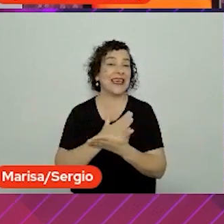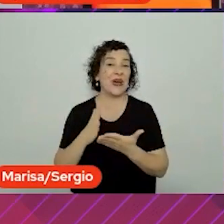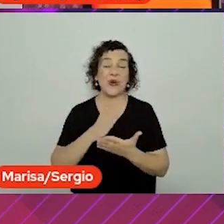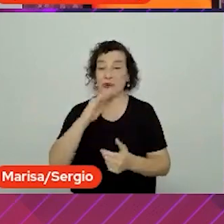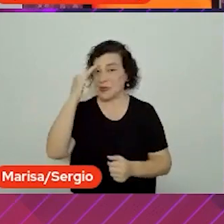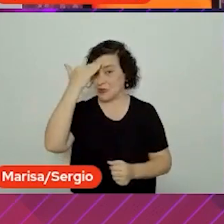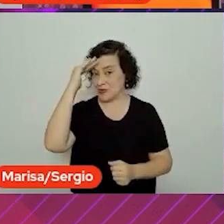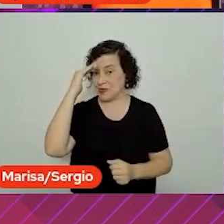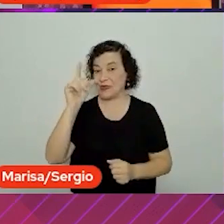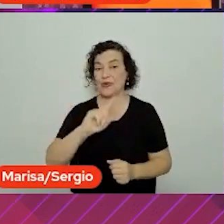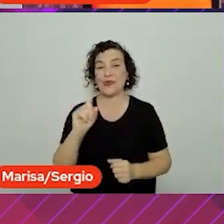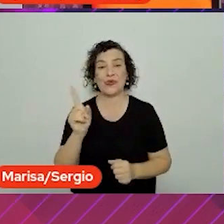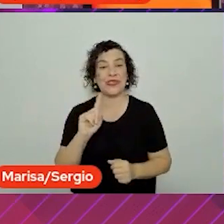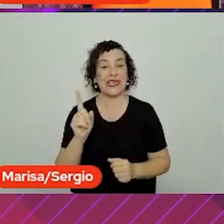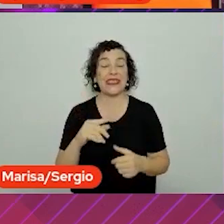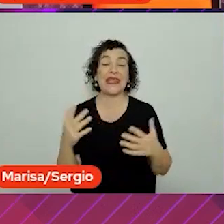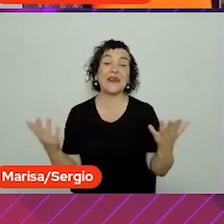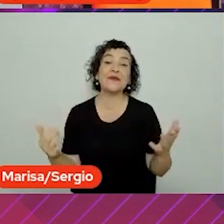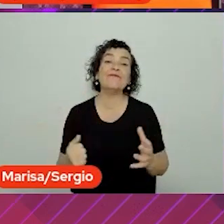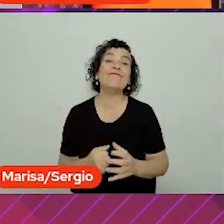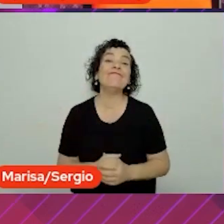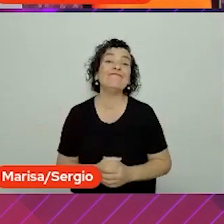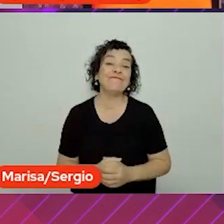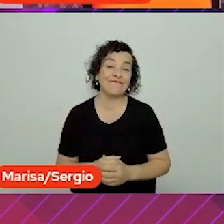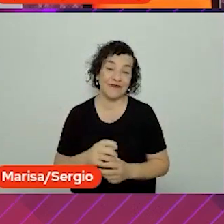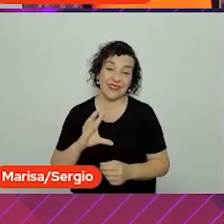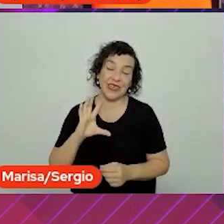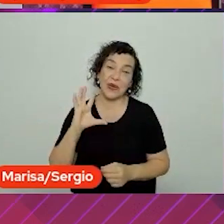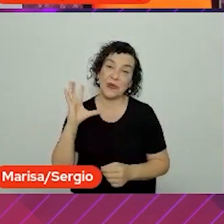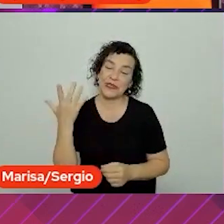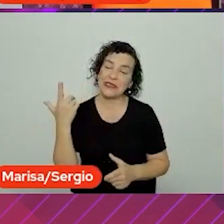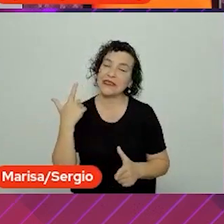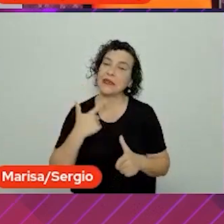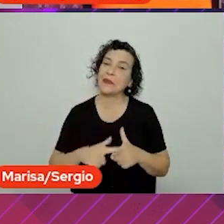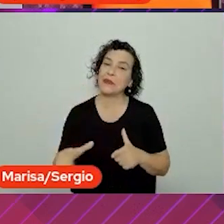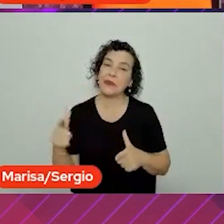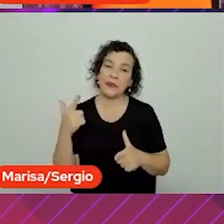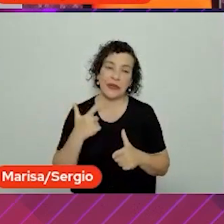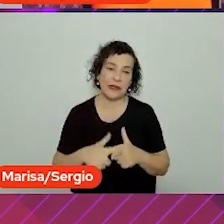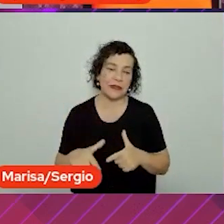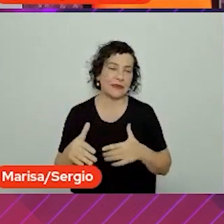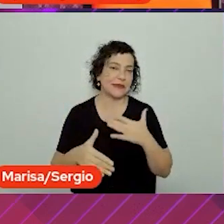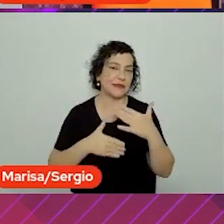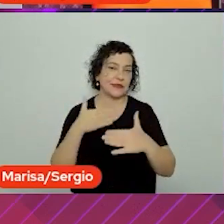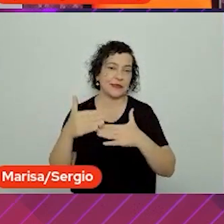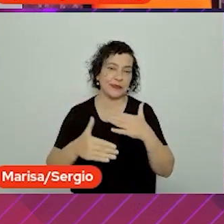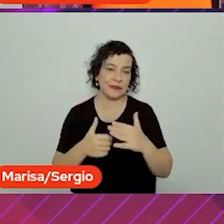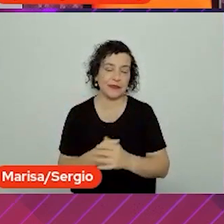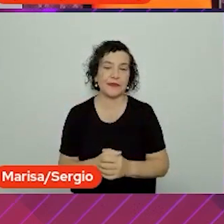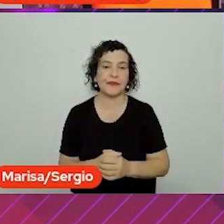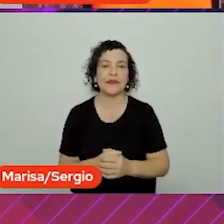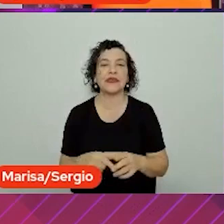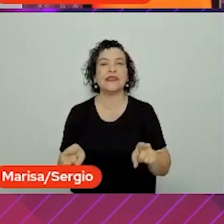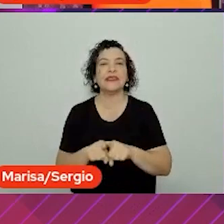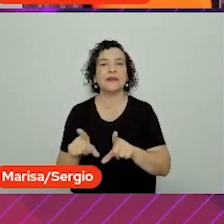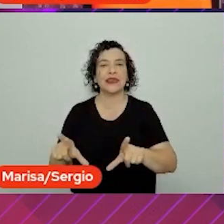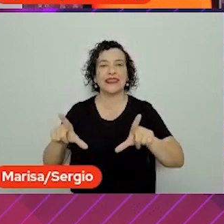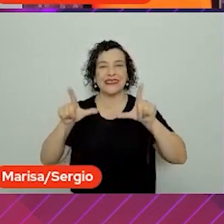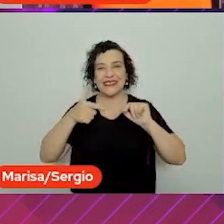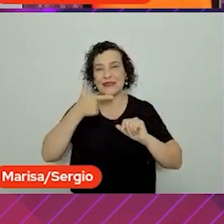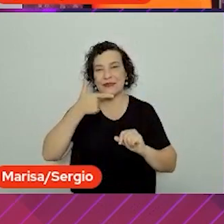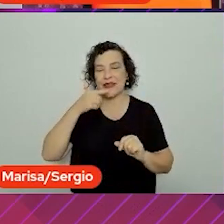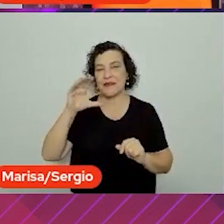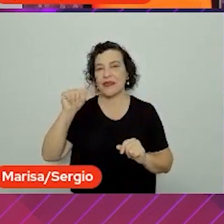né. E aí a ambiguidade ela aparece, os desalinhamentos aparecem. Tem aquele meme lá do Caetano Veloso